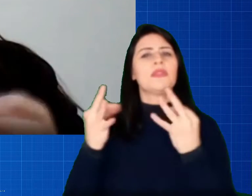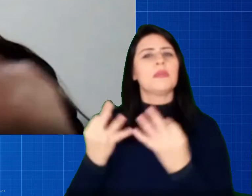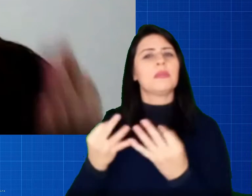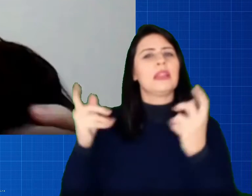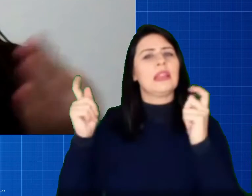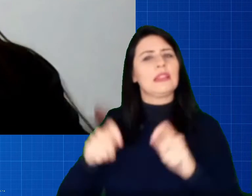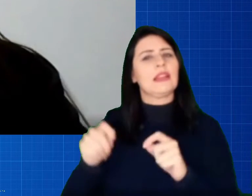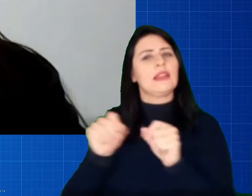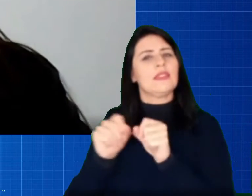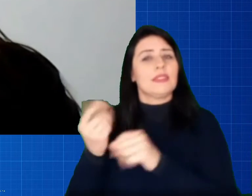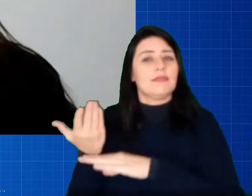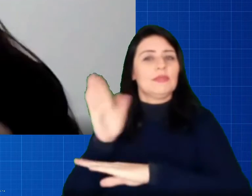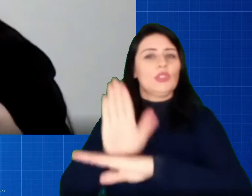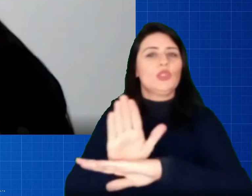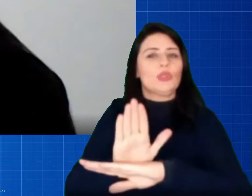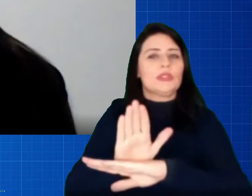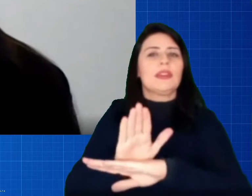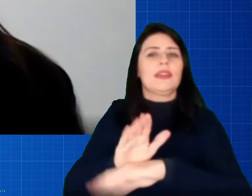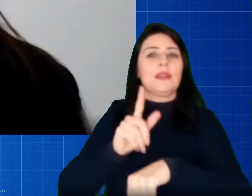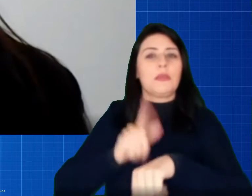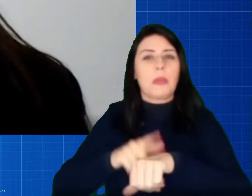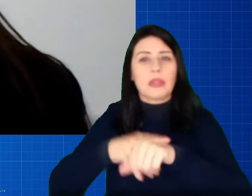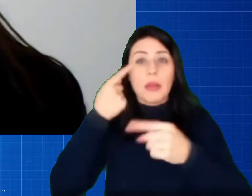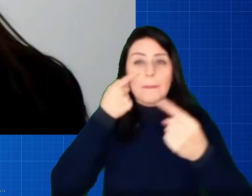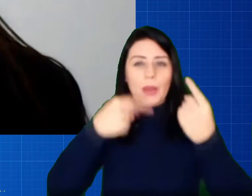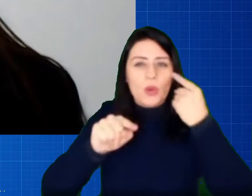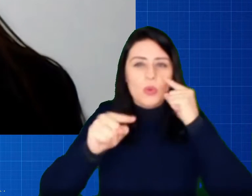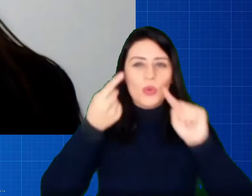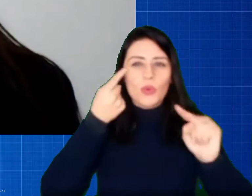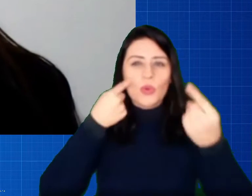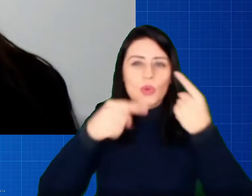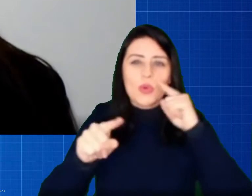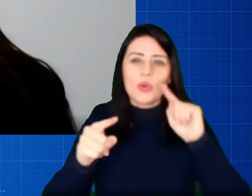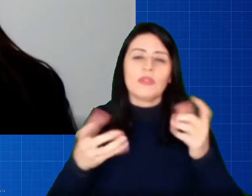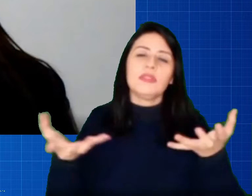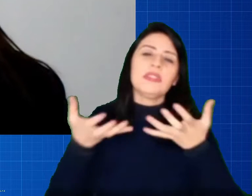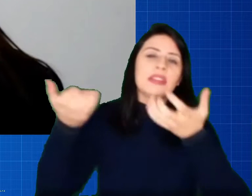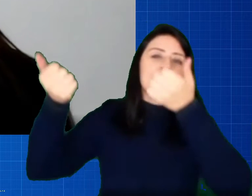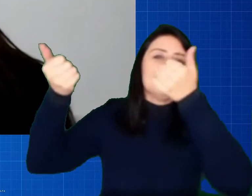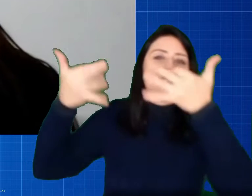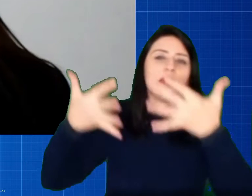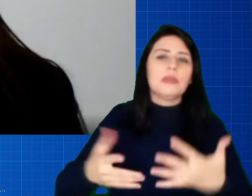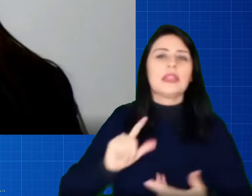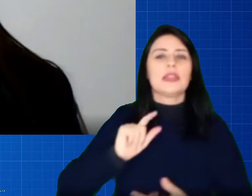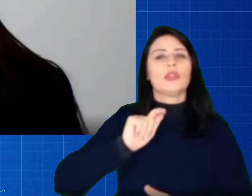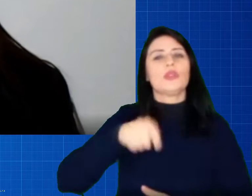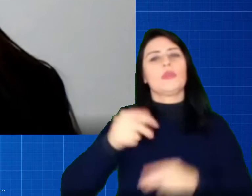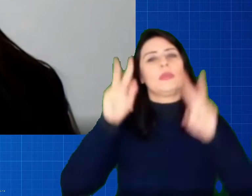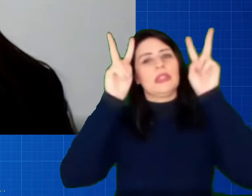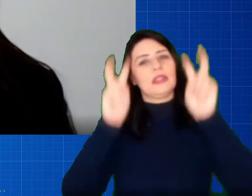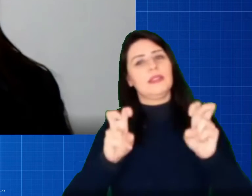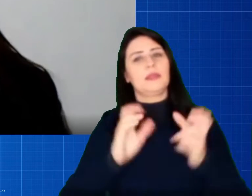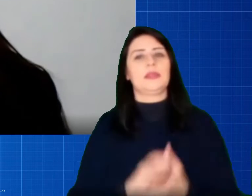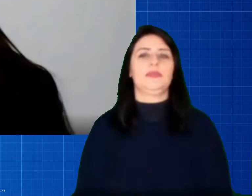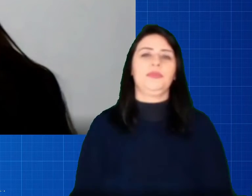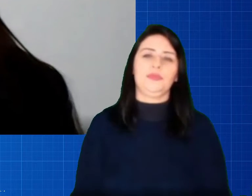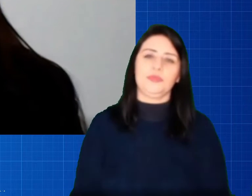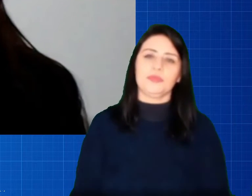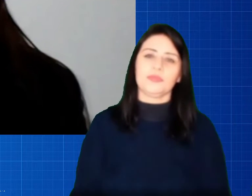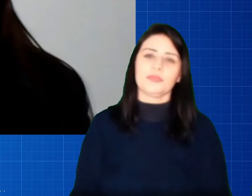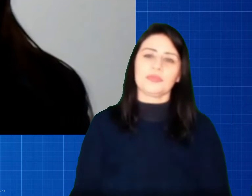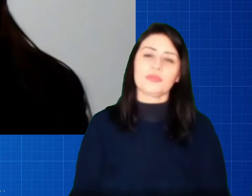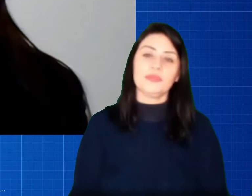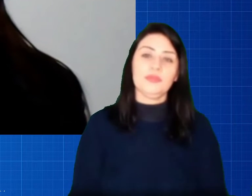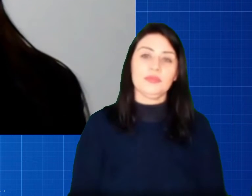né, podem estar fazendo para ajudar, na verdade, no momento de descoberta, né? Não sei se quiserem comentar alguma coisa sobre isso.